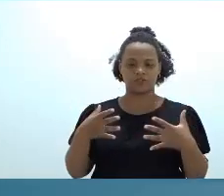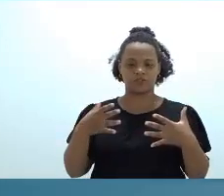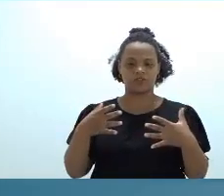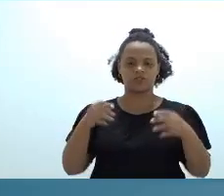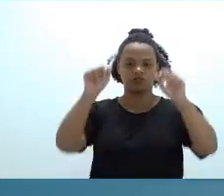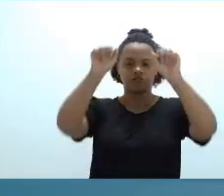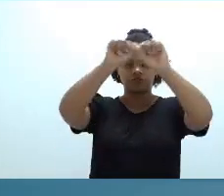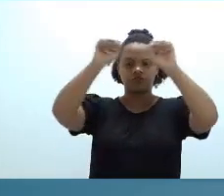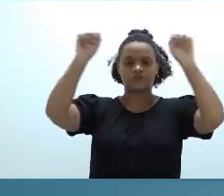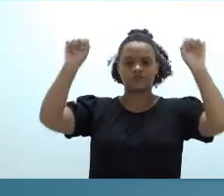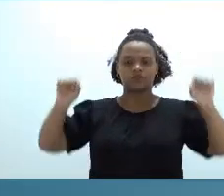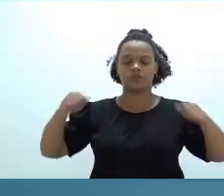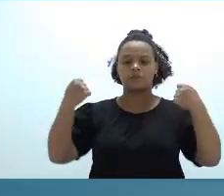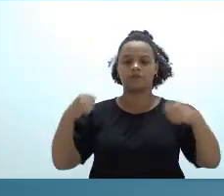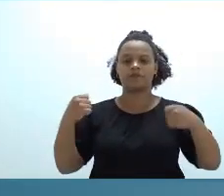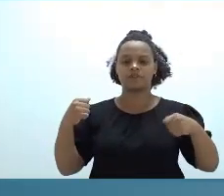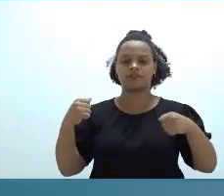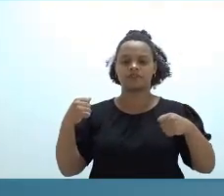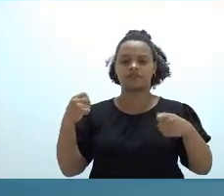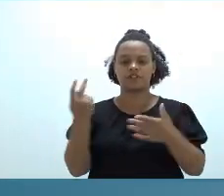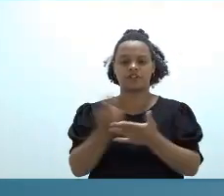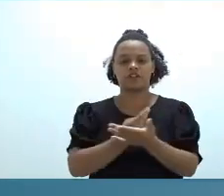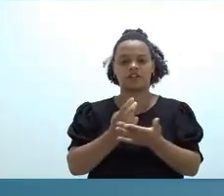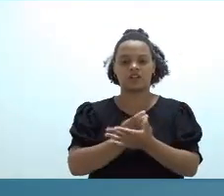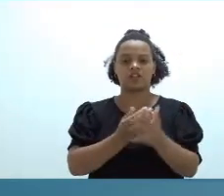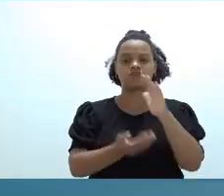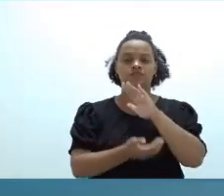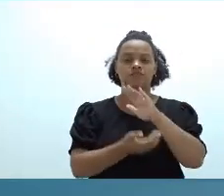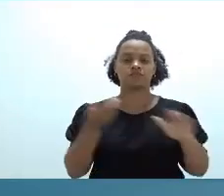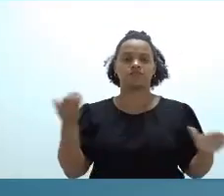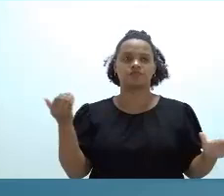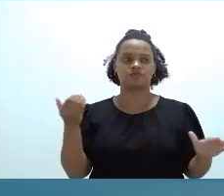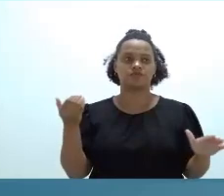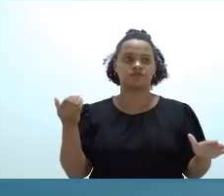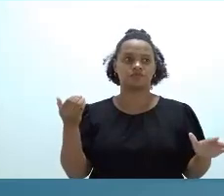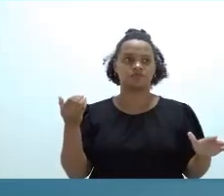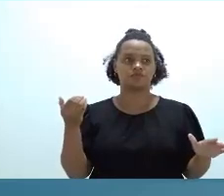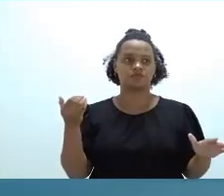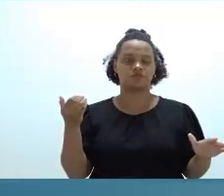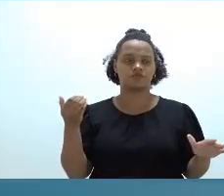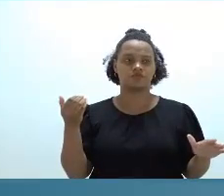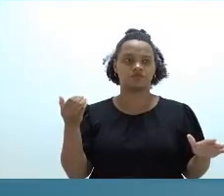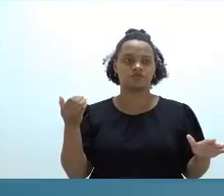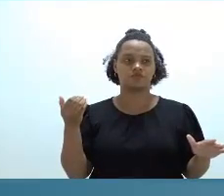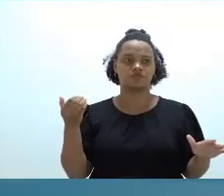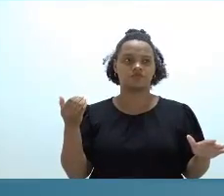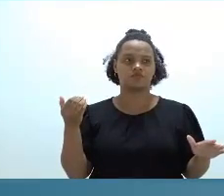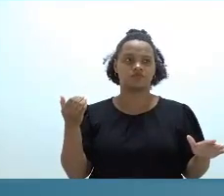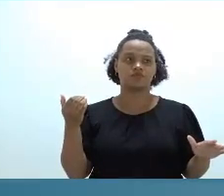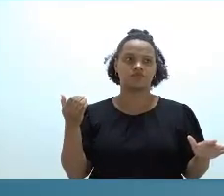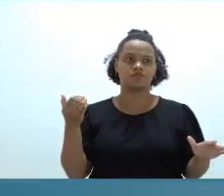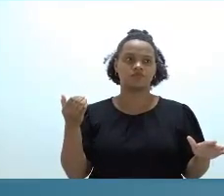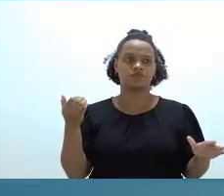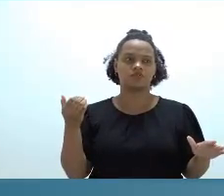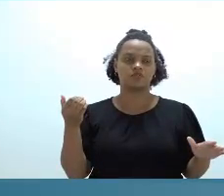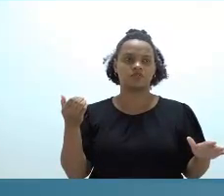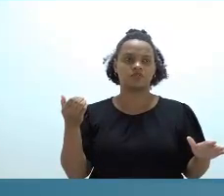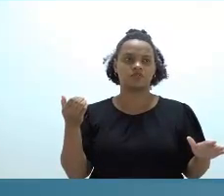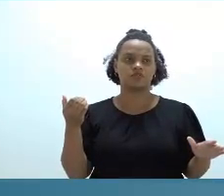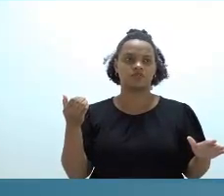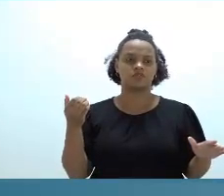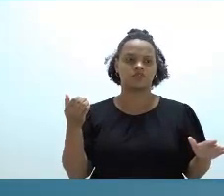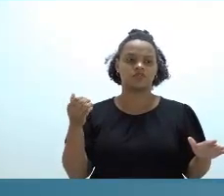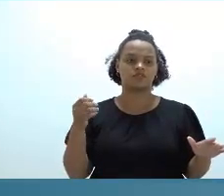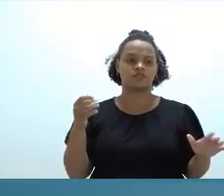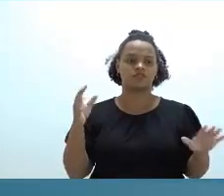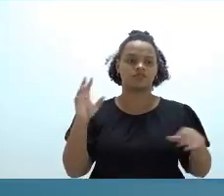acordo 56937 da glabra do desembargador Constantino, porque esse acordo